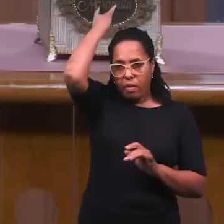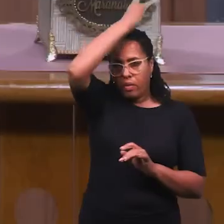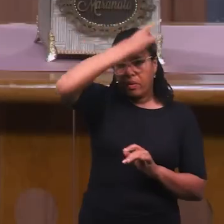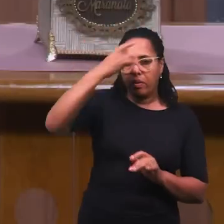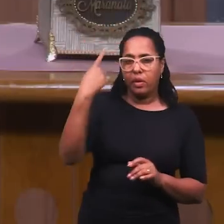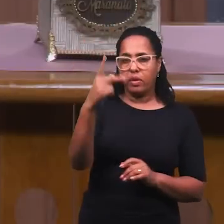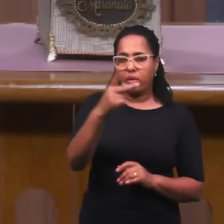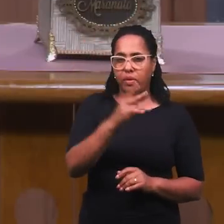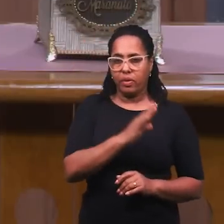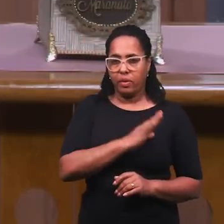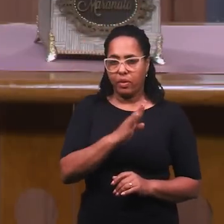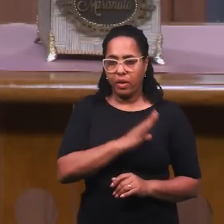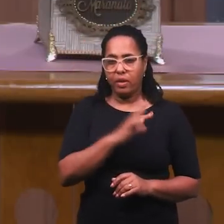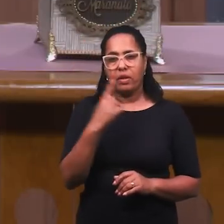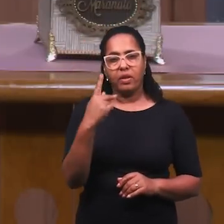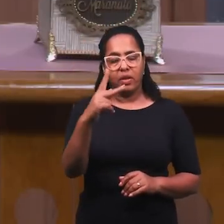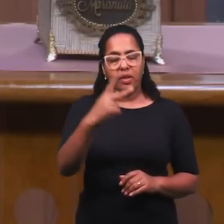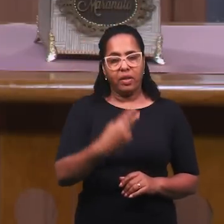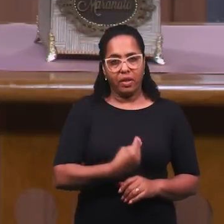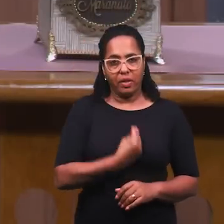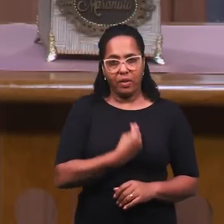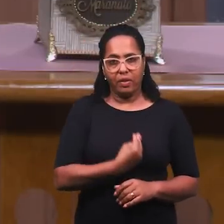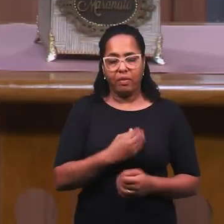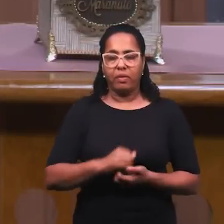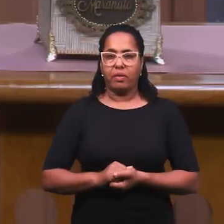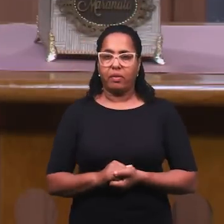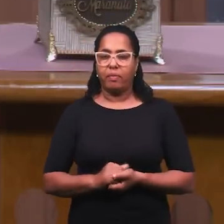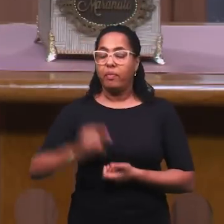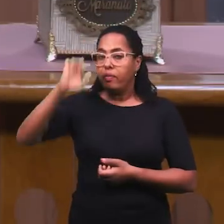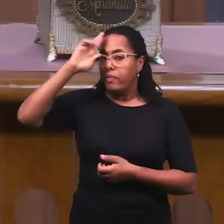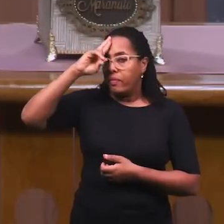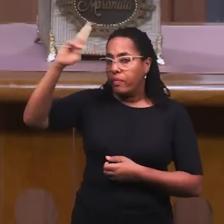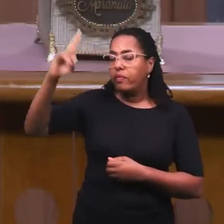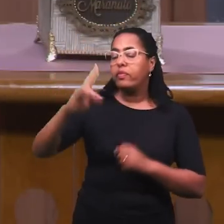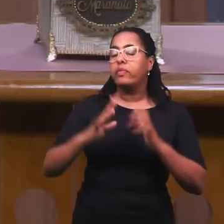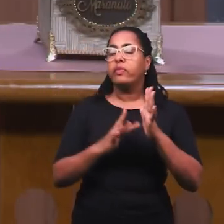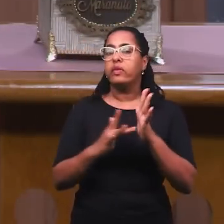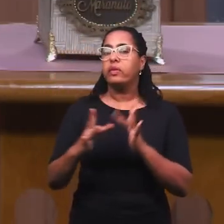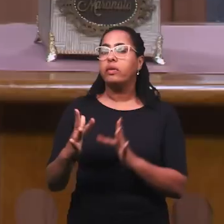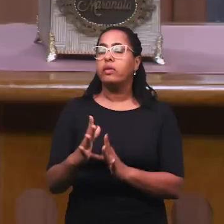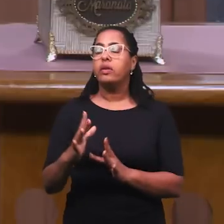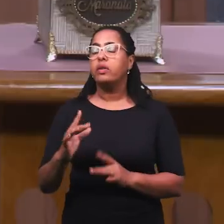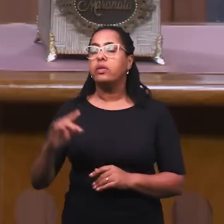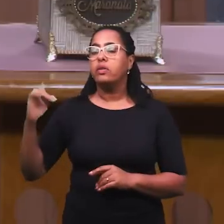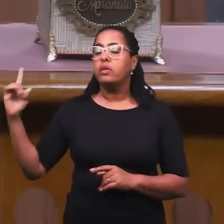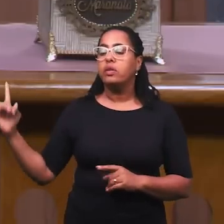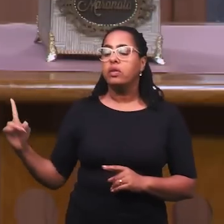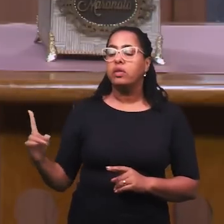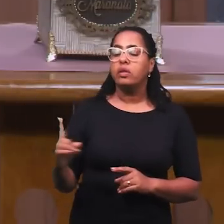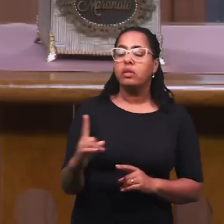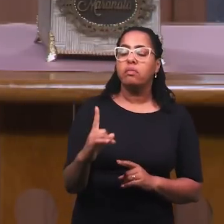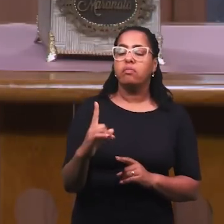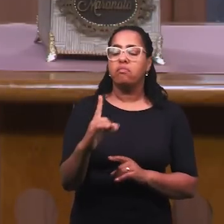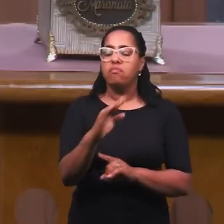Espírito Santo no seu coração, na sua vida. O Senhor Jesus, ele vem para